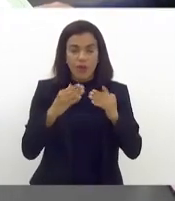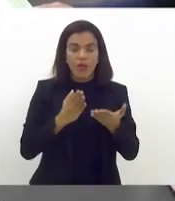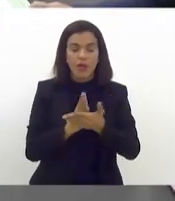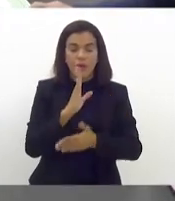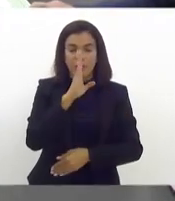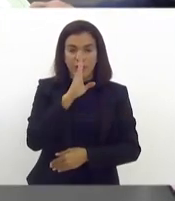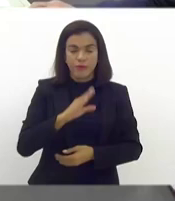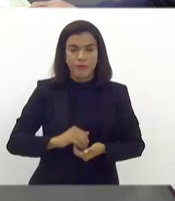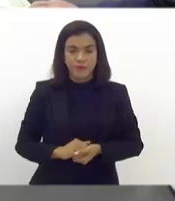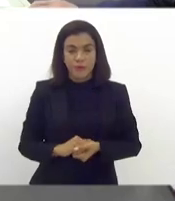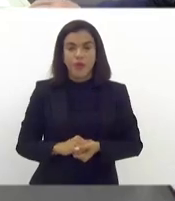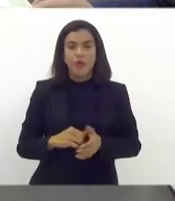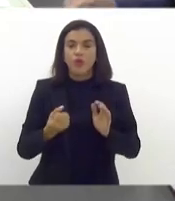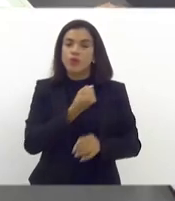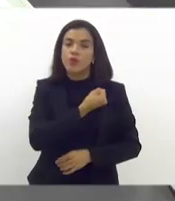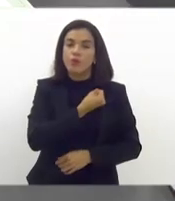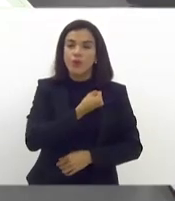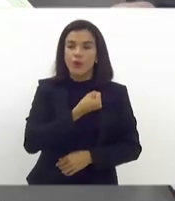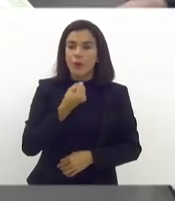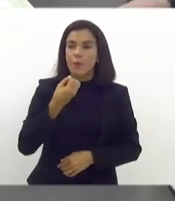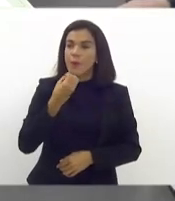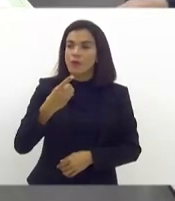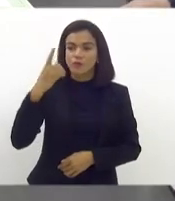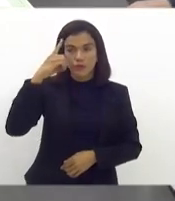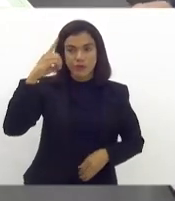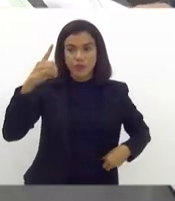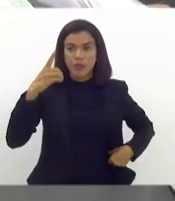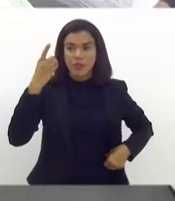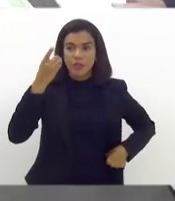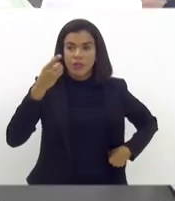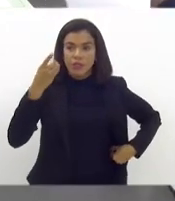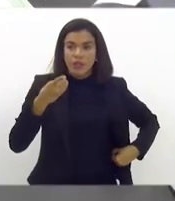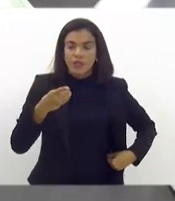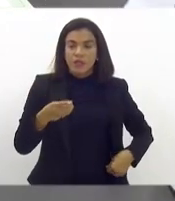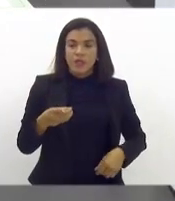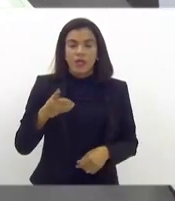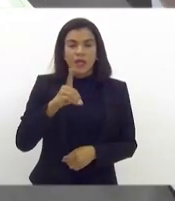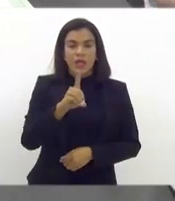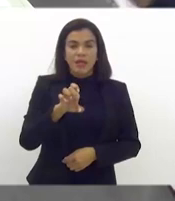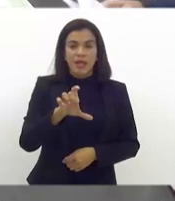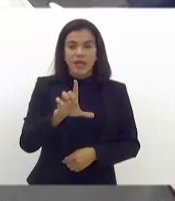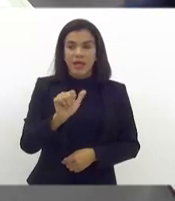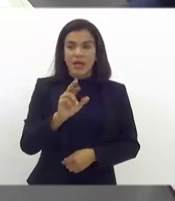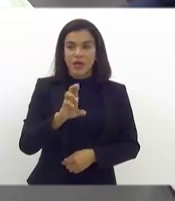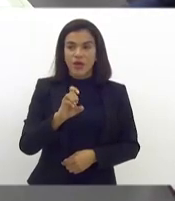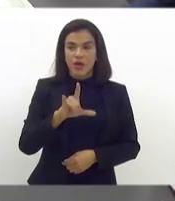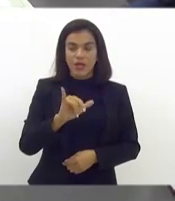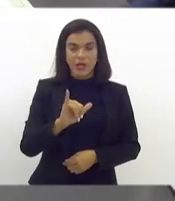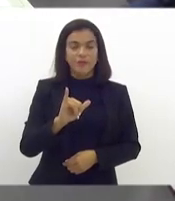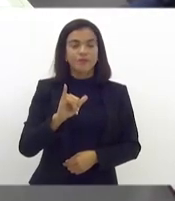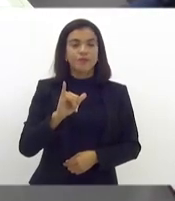aprovado. Item 1 da pauta, bom dia, deputado, meu irmão Delaroli. Bom dia. Item 1 da